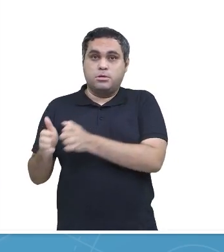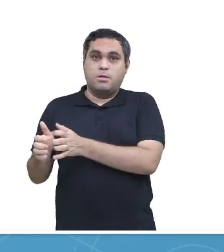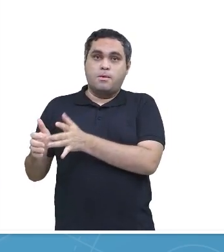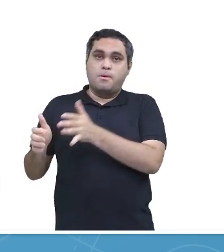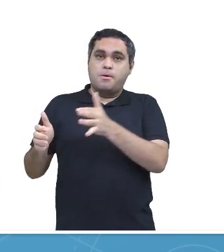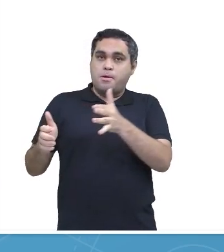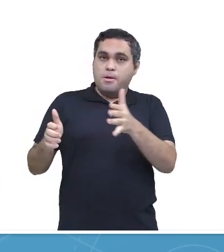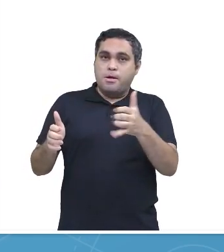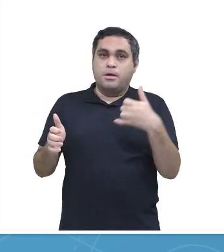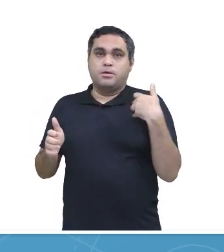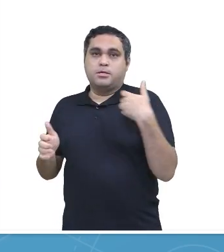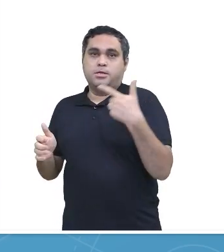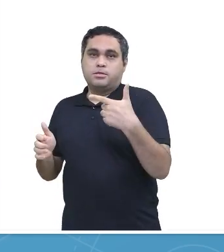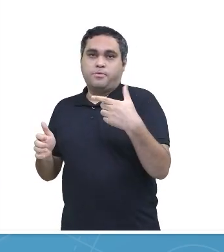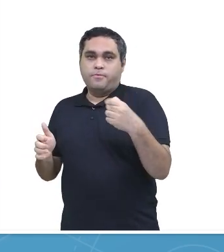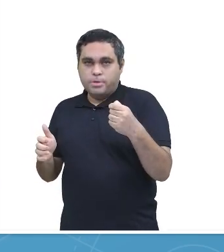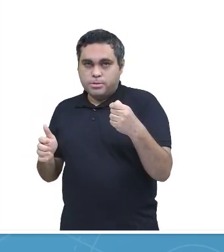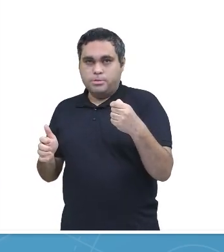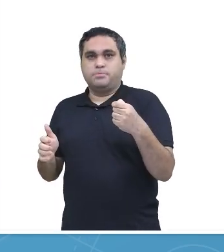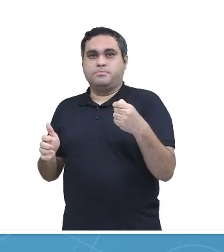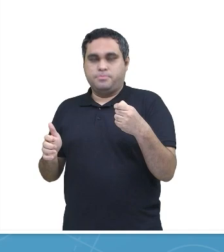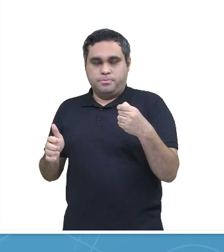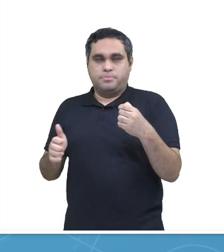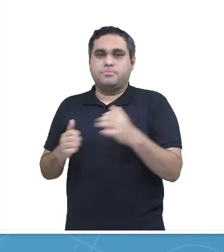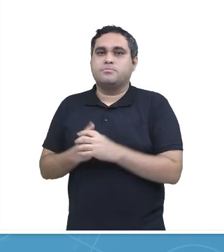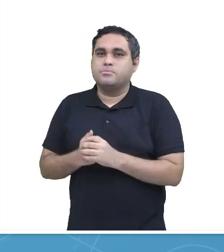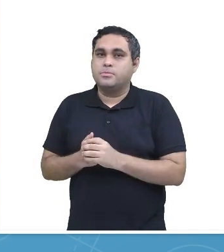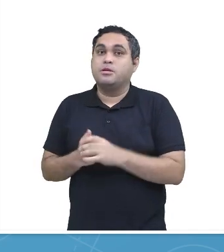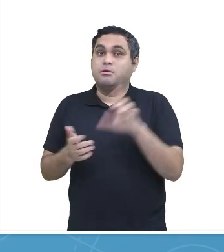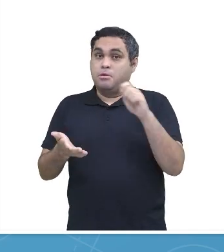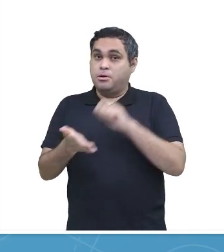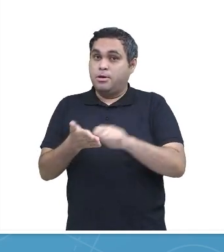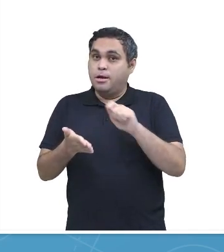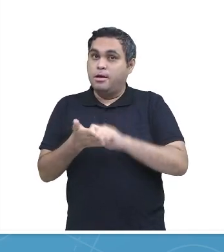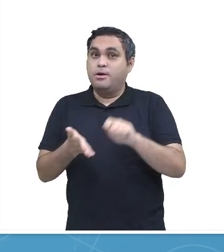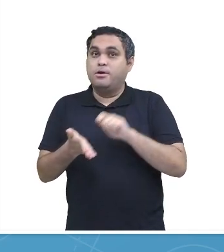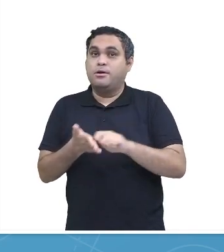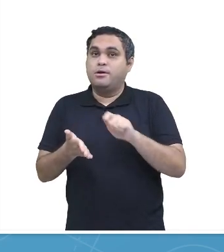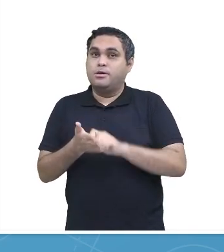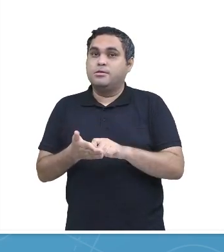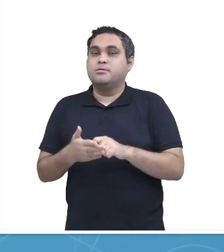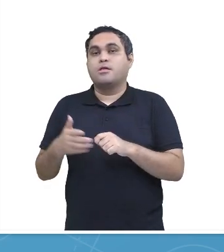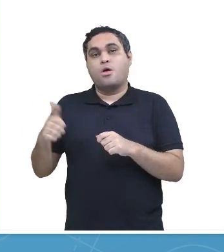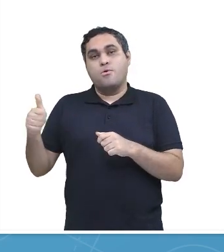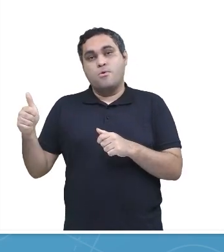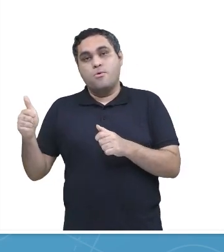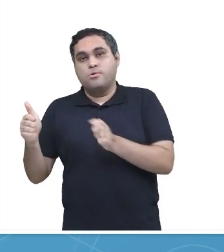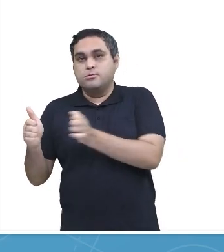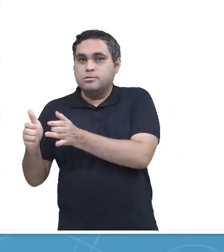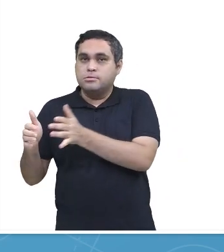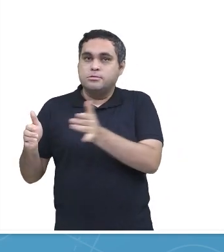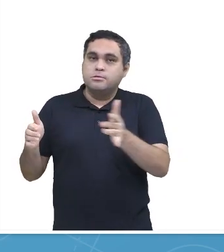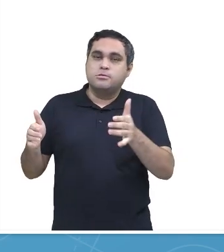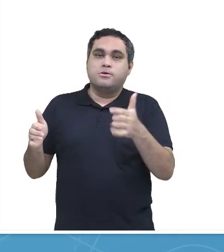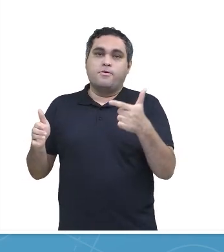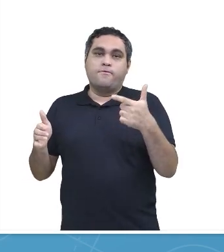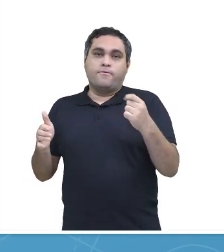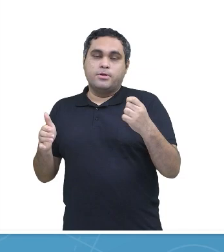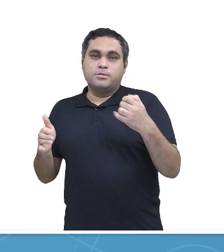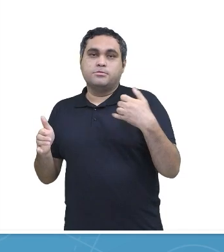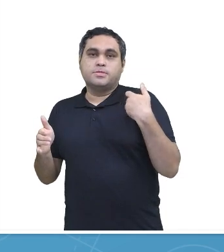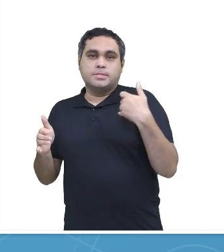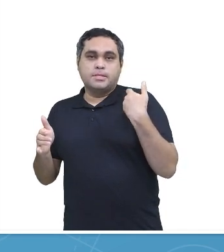anos de idade, certo? Anotem aí, ele vai de 11 até os 20 anos de idade,